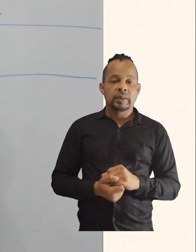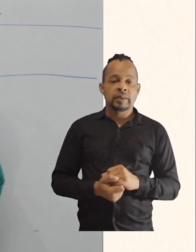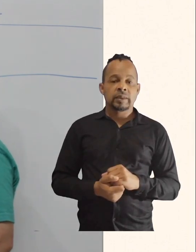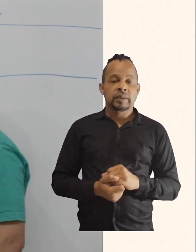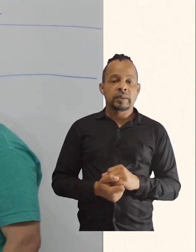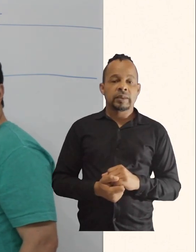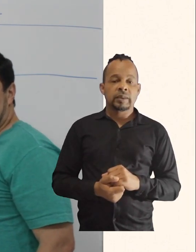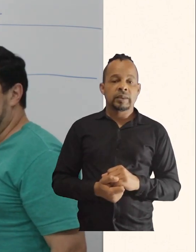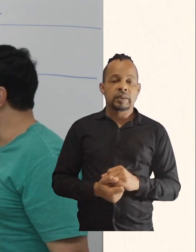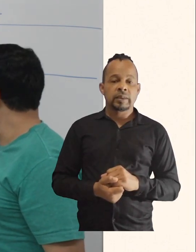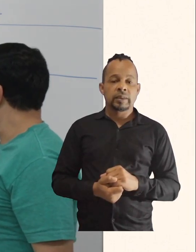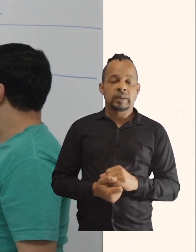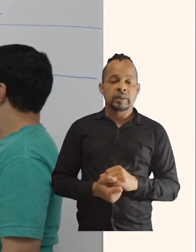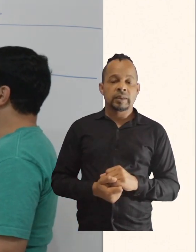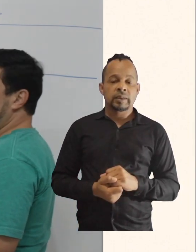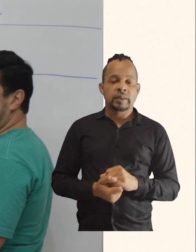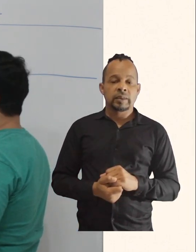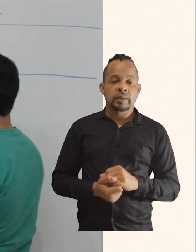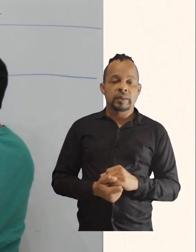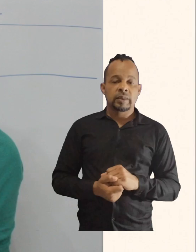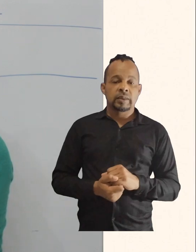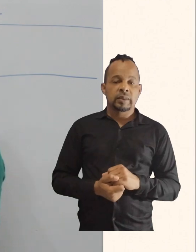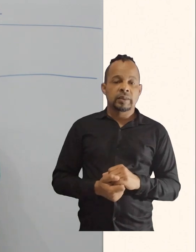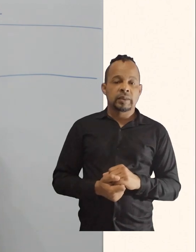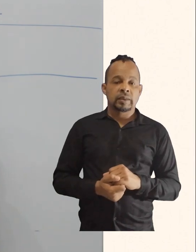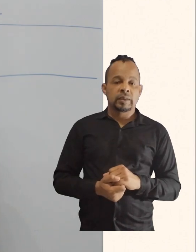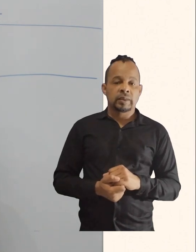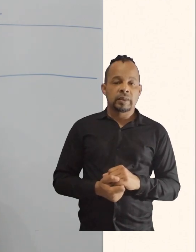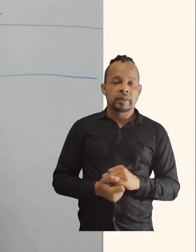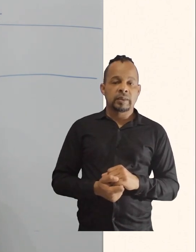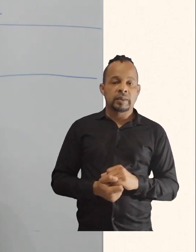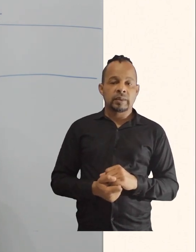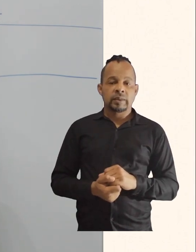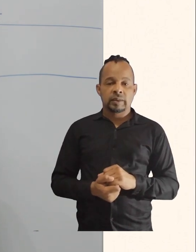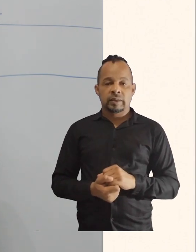dr. Beleza? Isso dá quanto? Isso dá